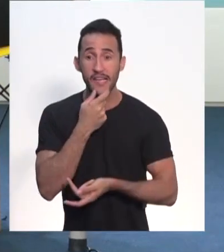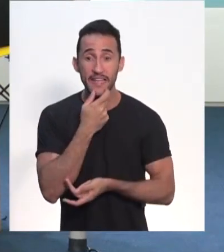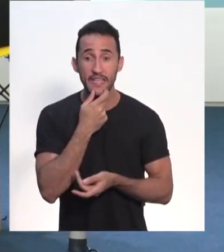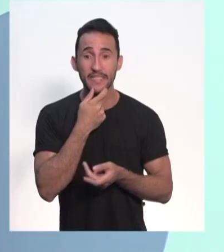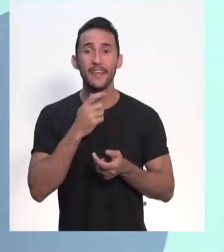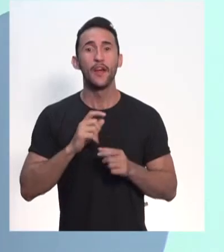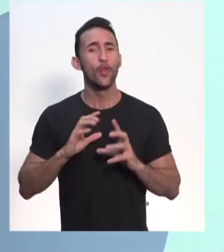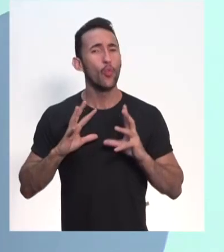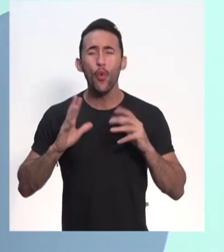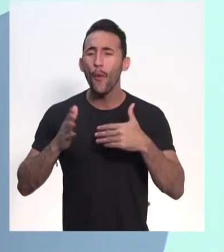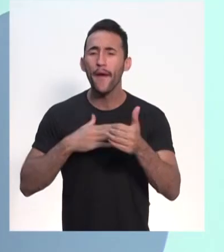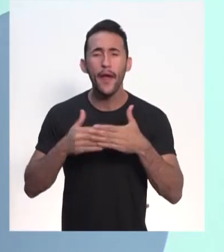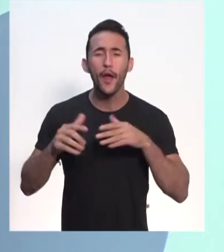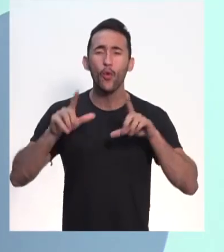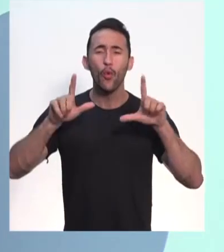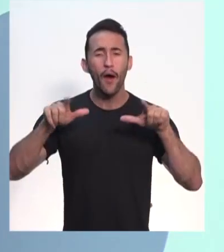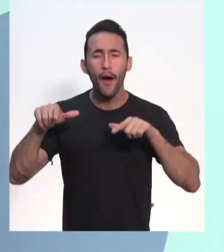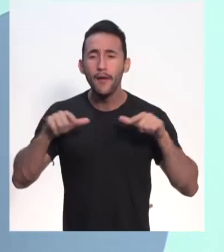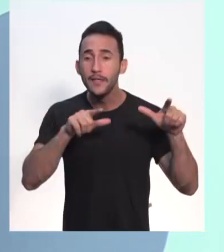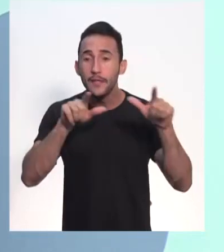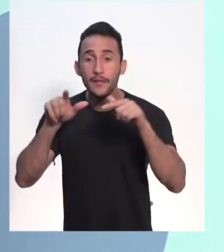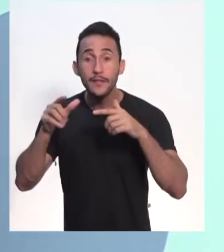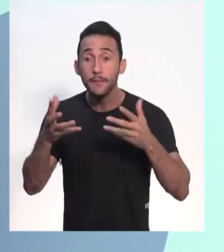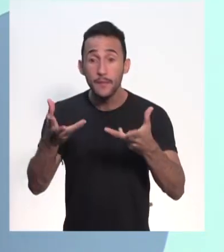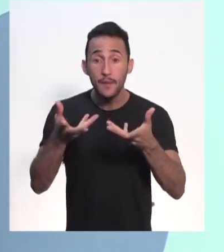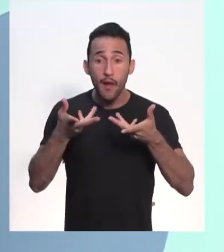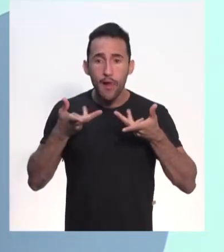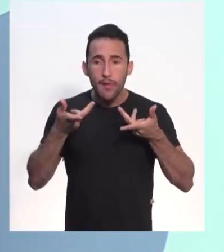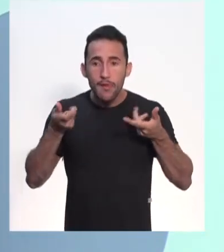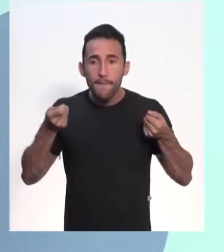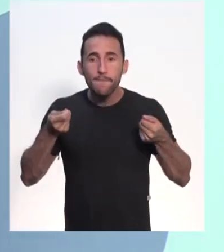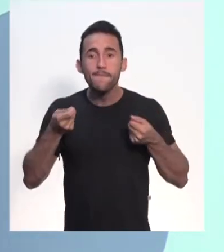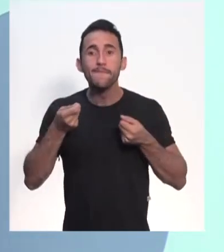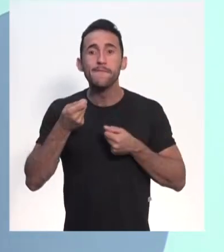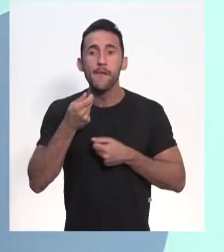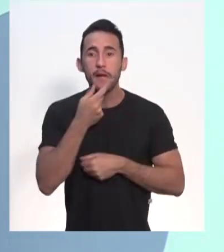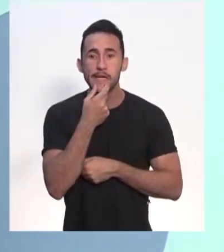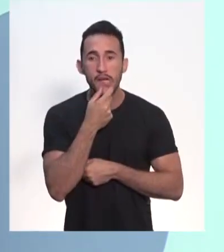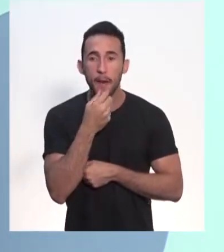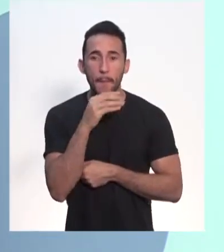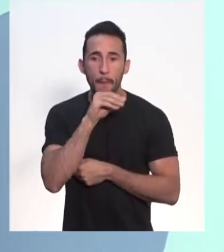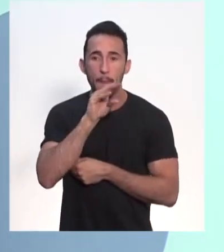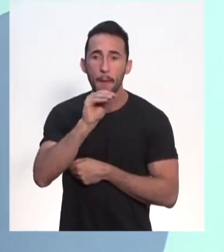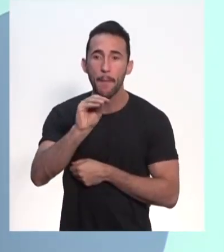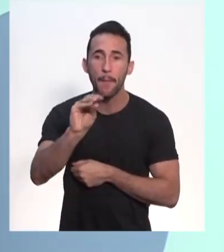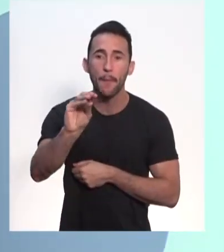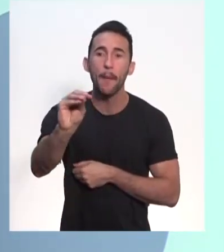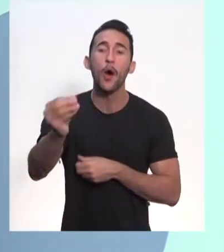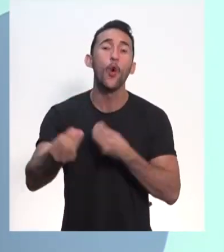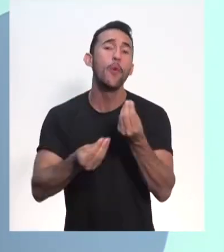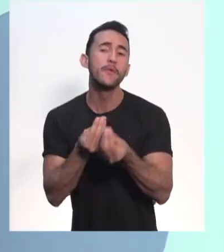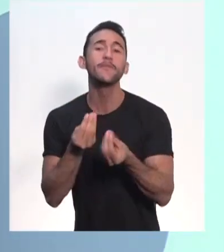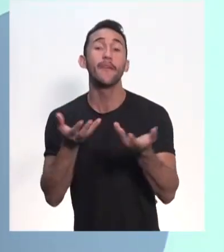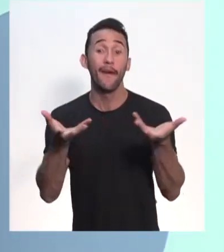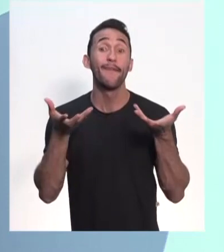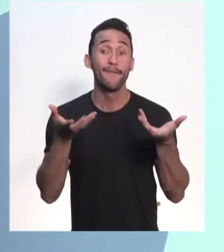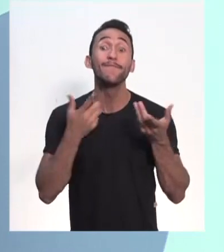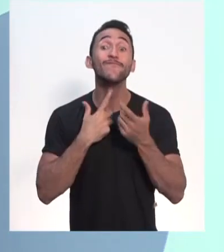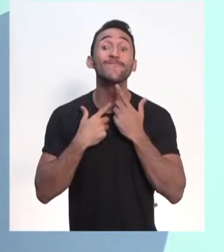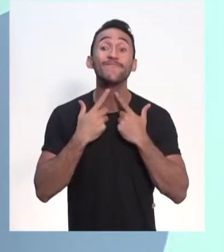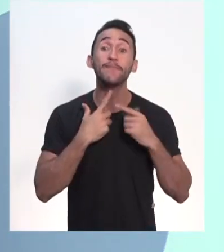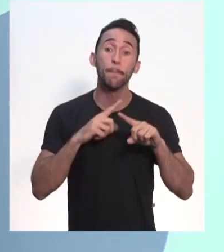É bastante importante neste momento. Para a língua inglesa, o foco